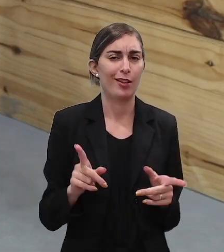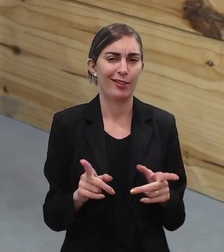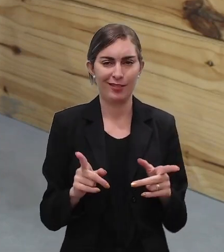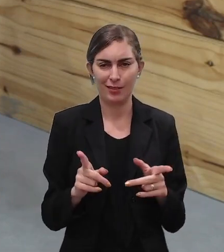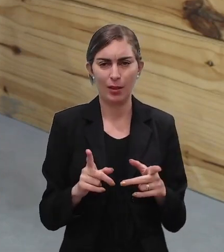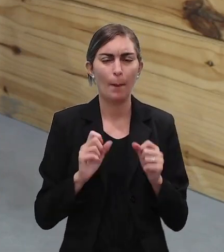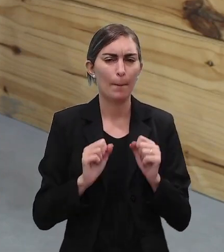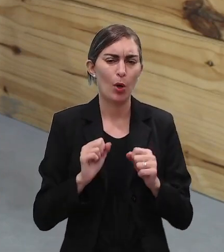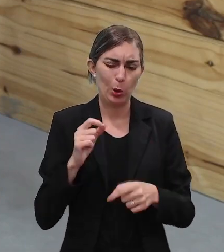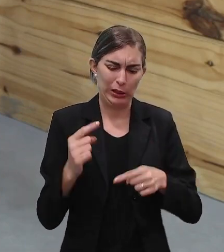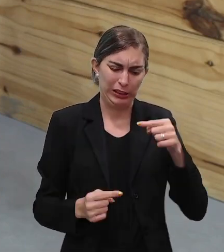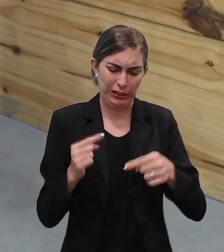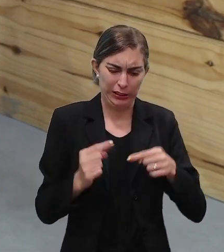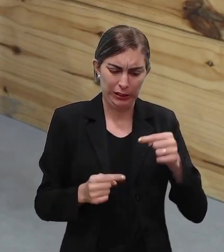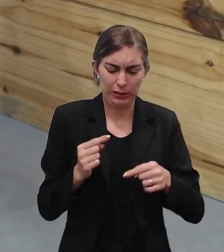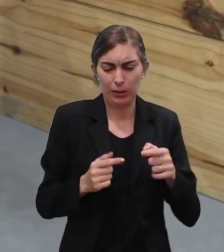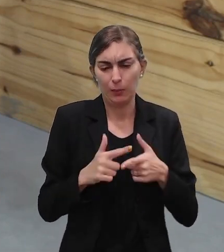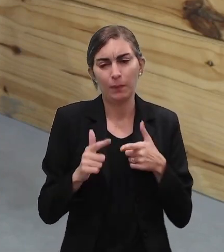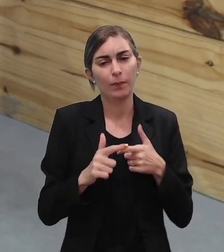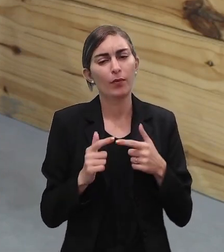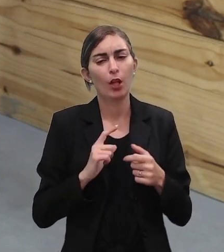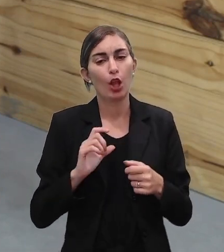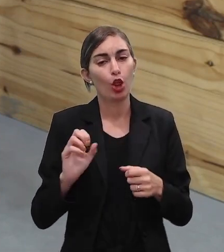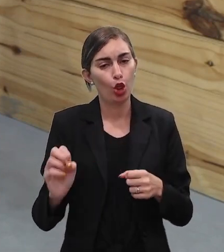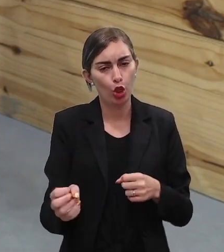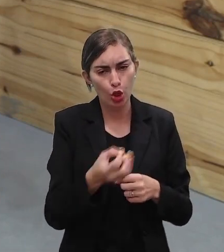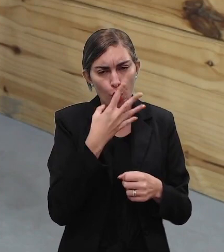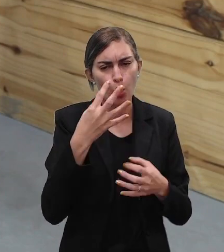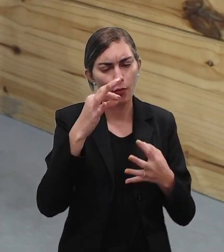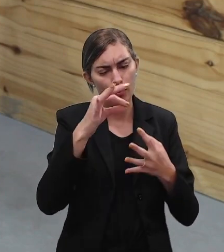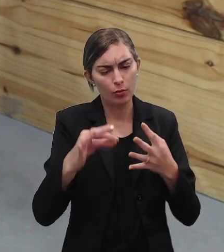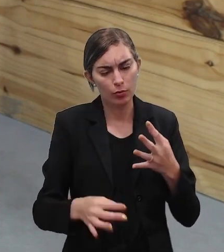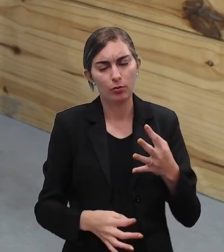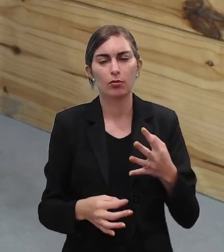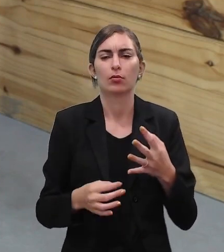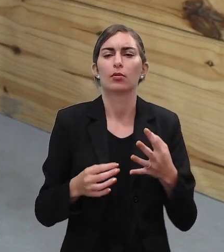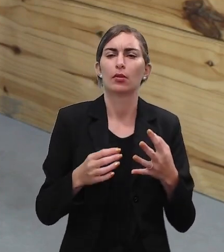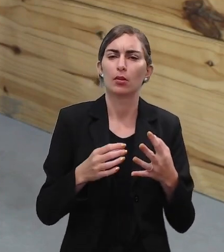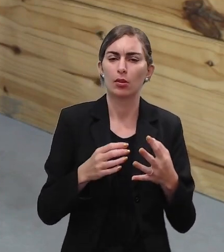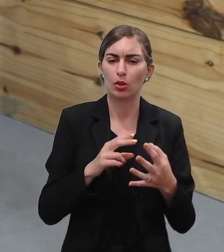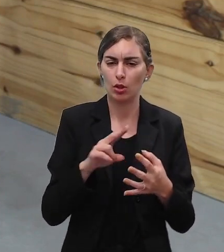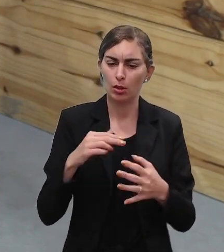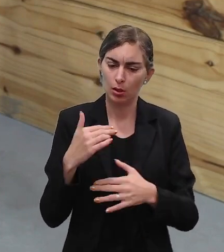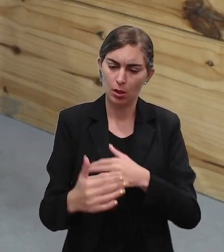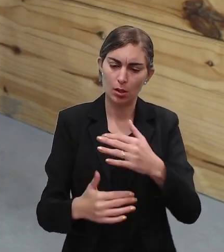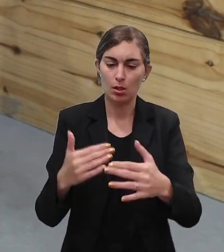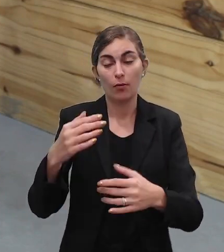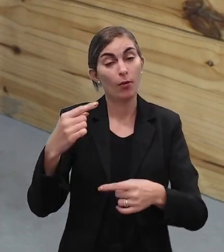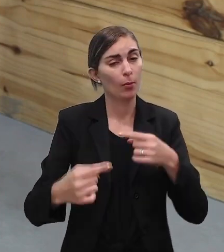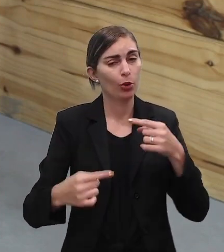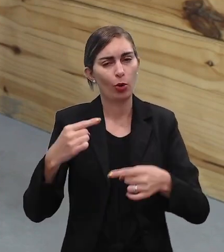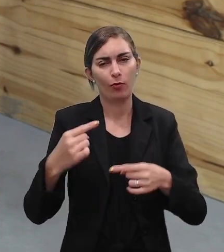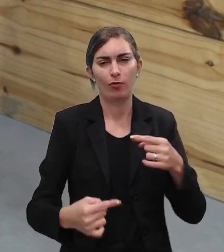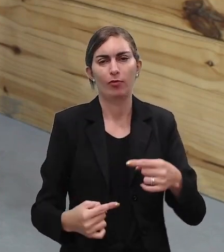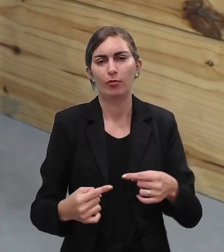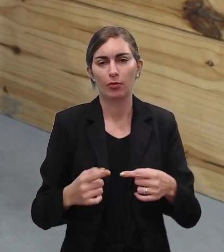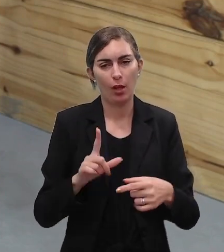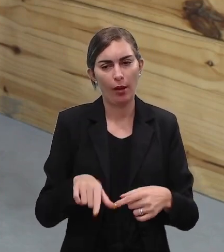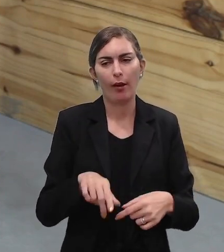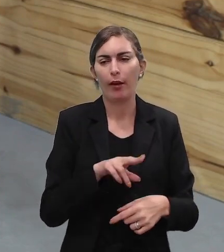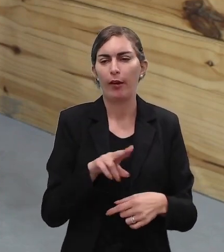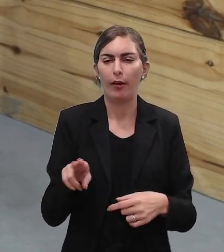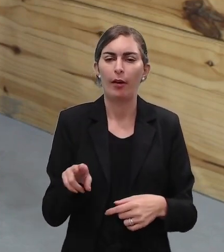causar um conflito. Daí vai ter um novo subsistema que a gente vai chamar de desenvolvimento de conflitos, não é isso? Que